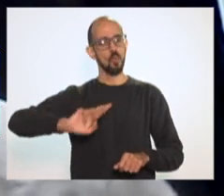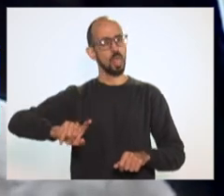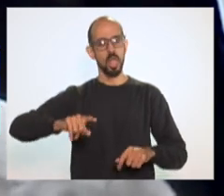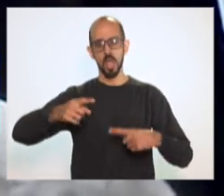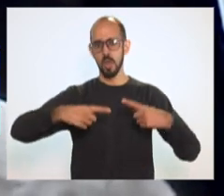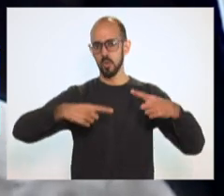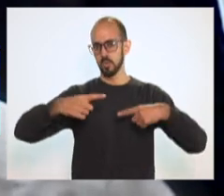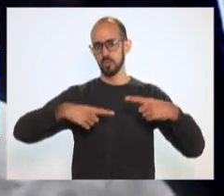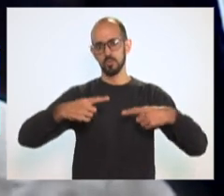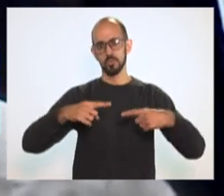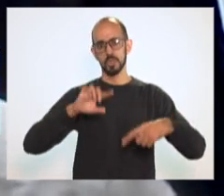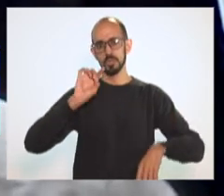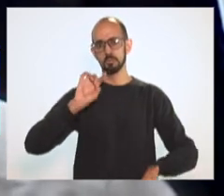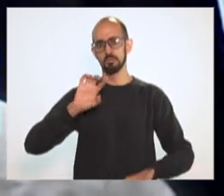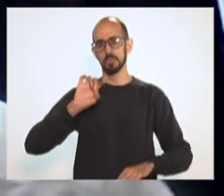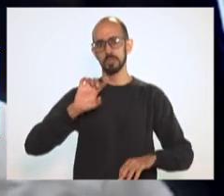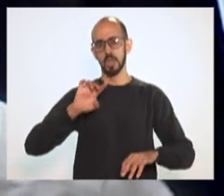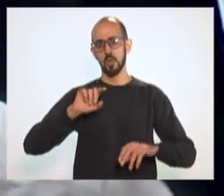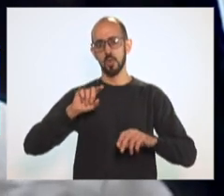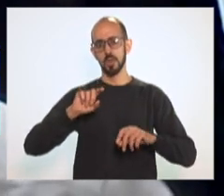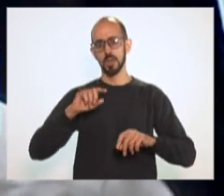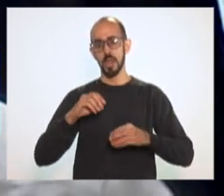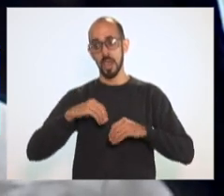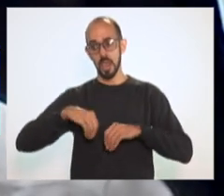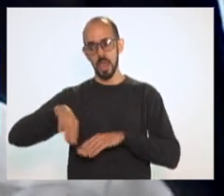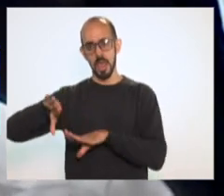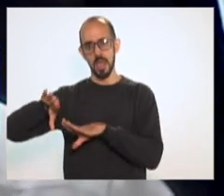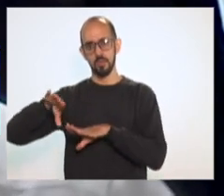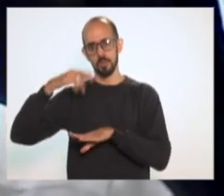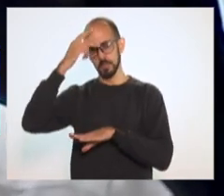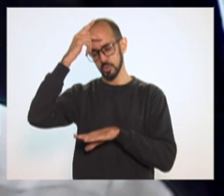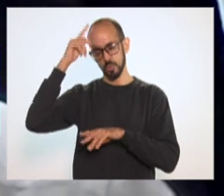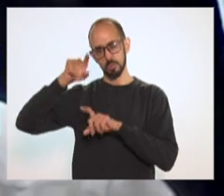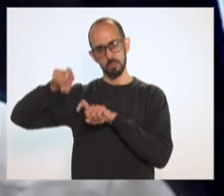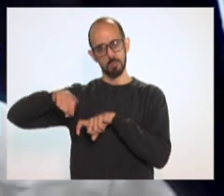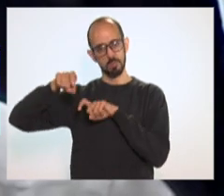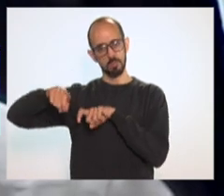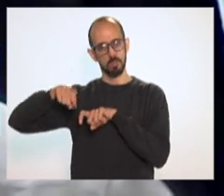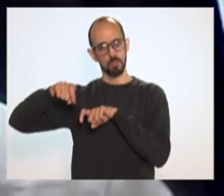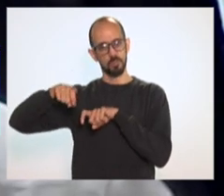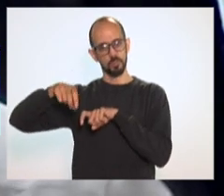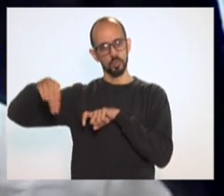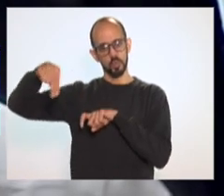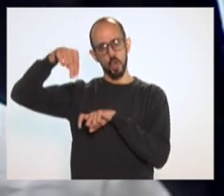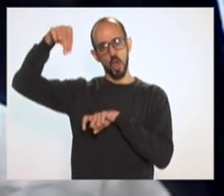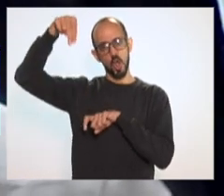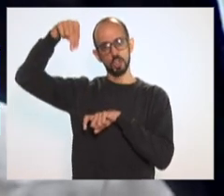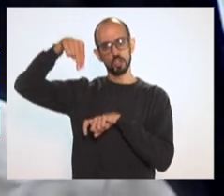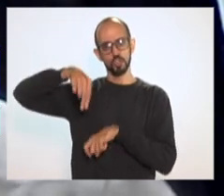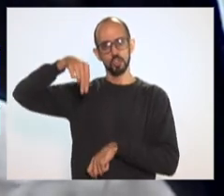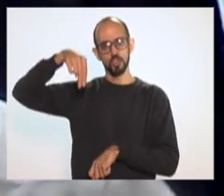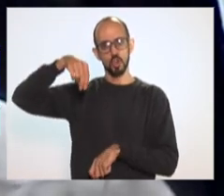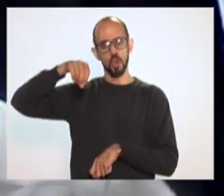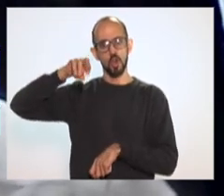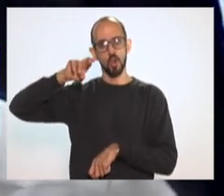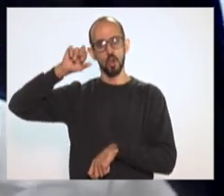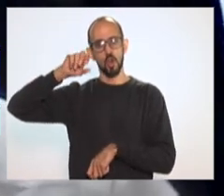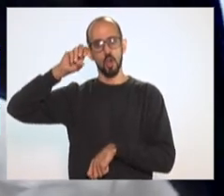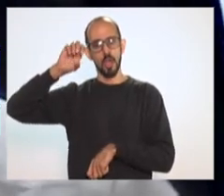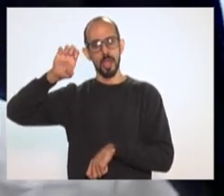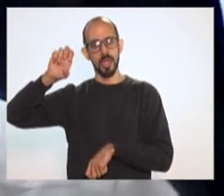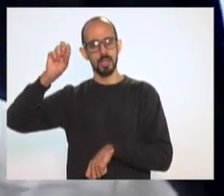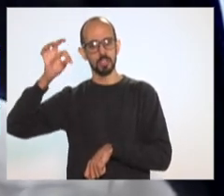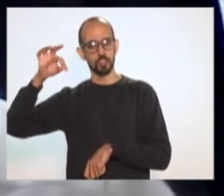únicas e exclusivamente que levam as pessoas para o interior do estado região norte noroeste região serrana